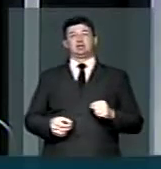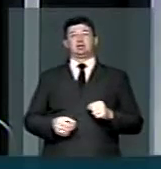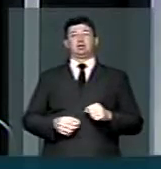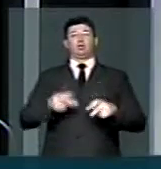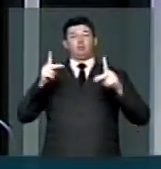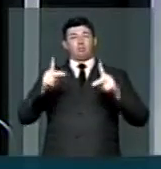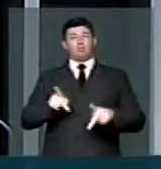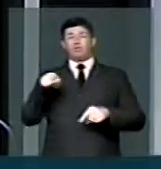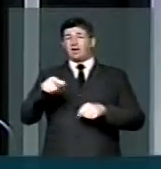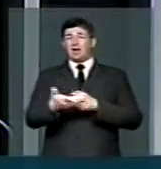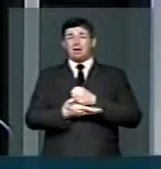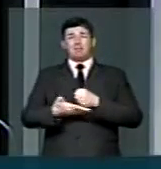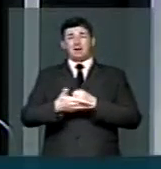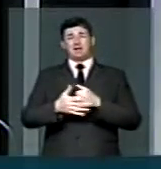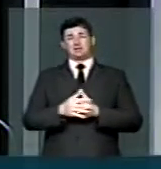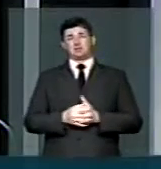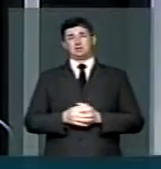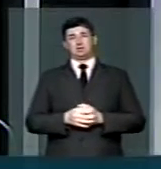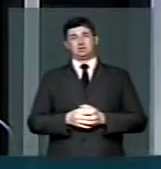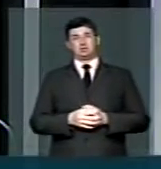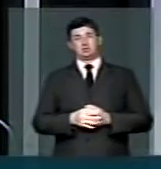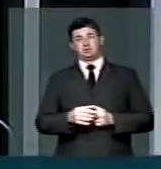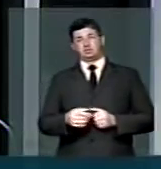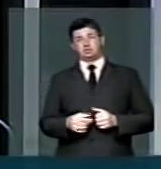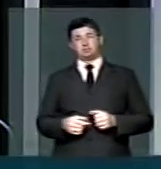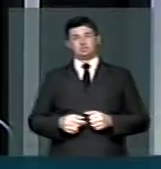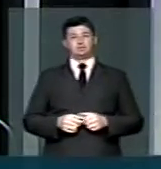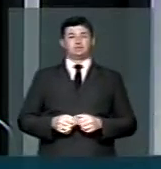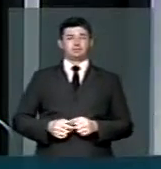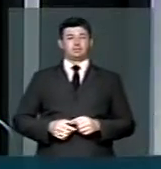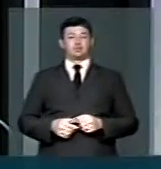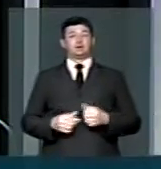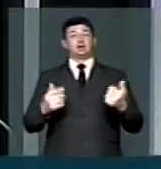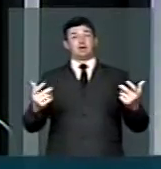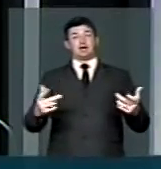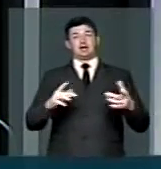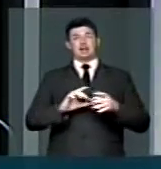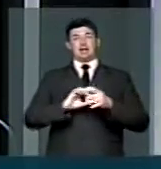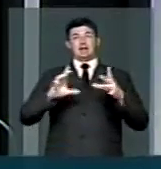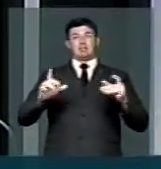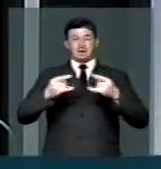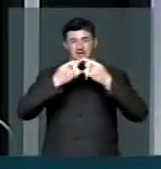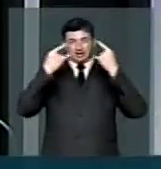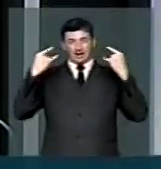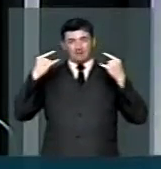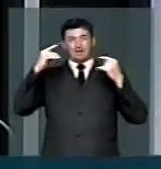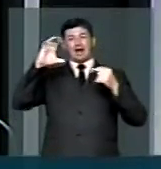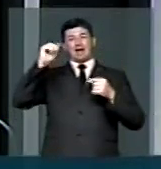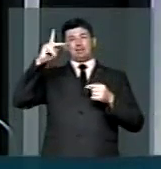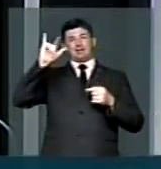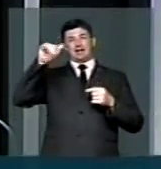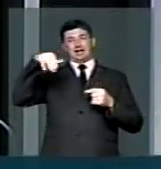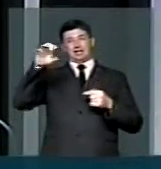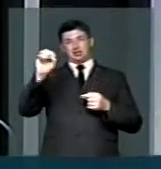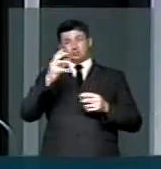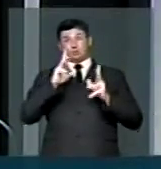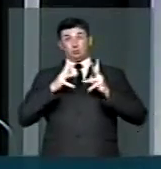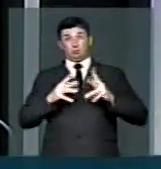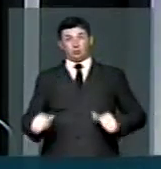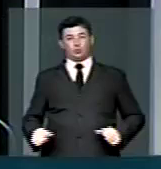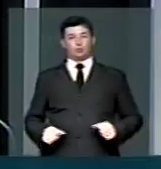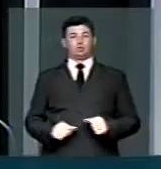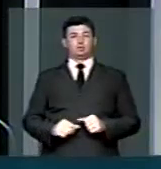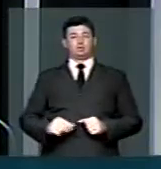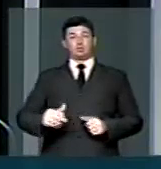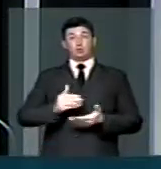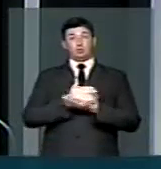esperava dos entes políticos. Na retórica do liberalismo econômico, ápice do capitalismo puro, que